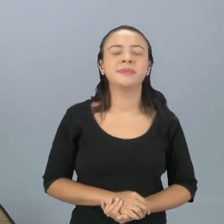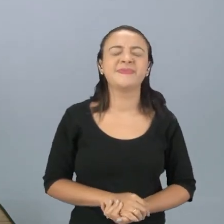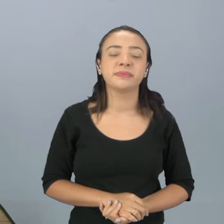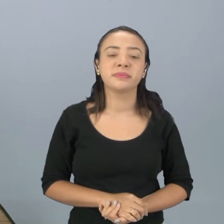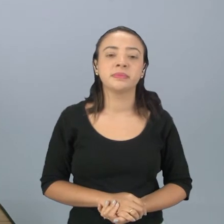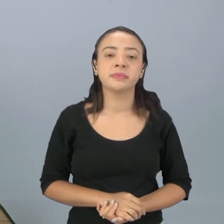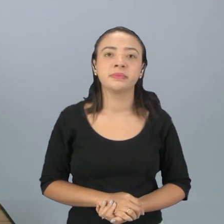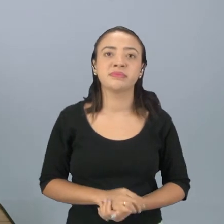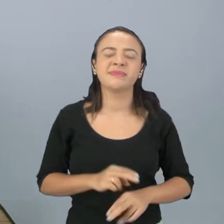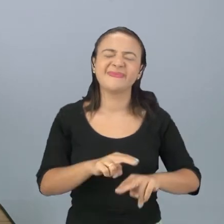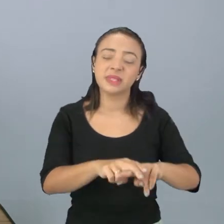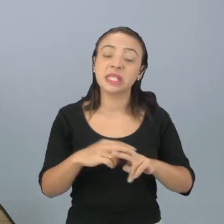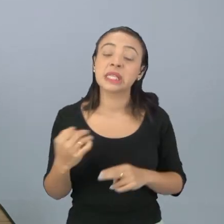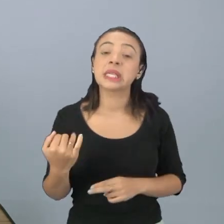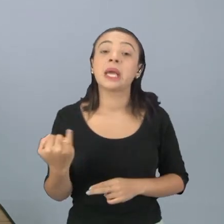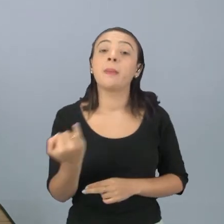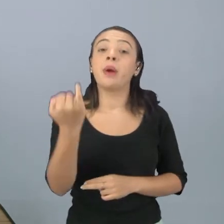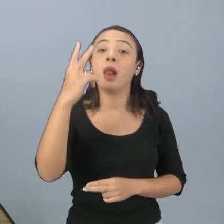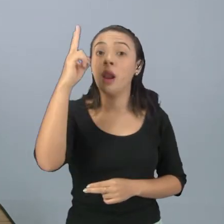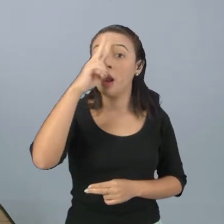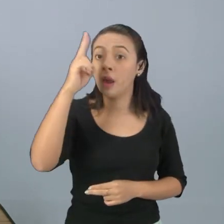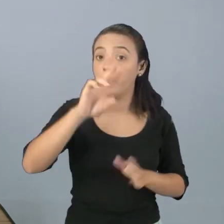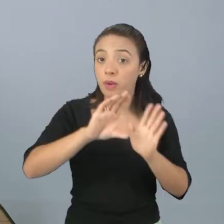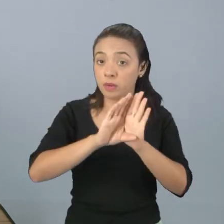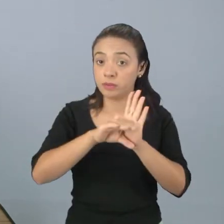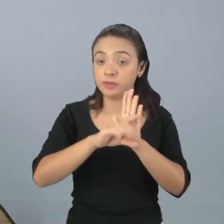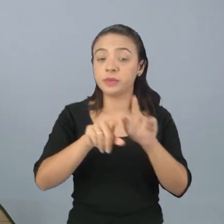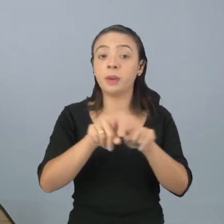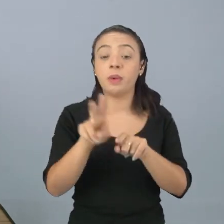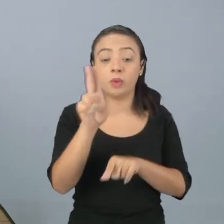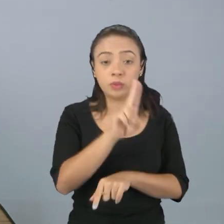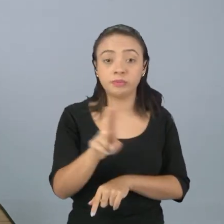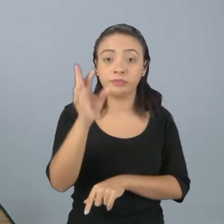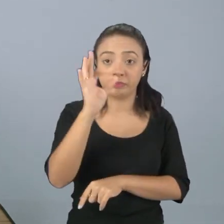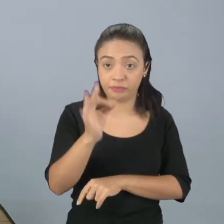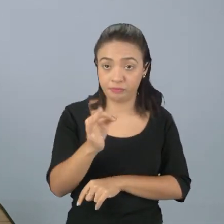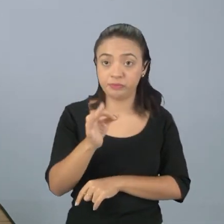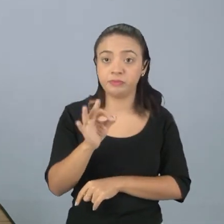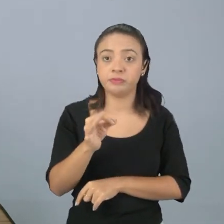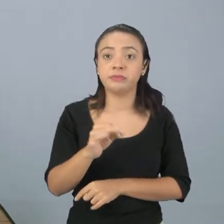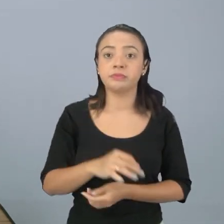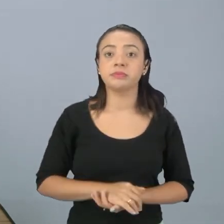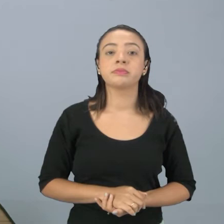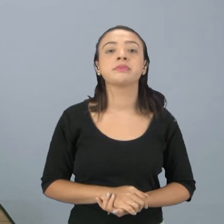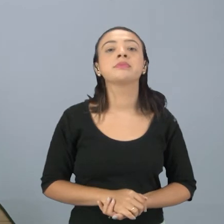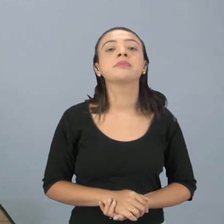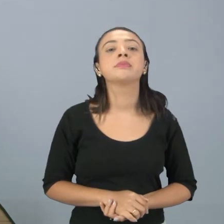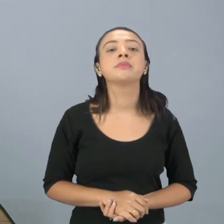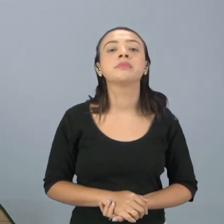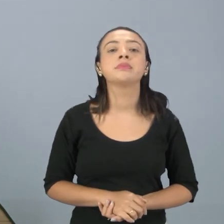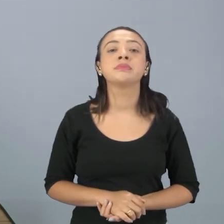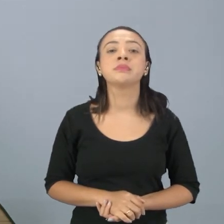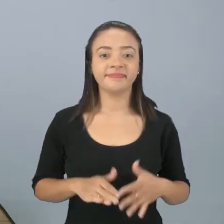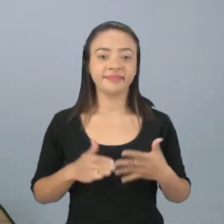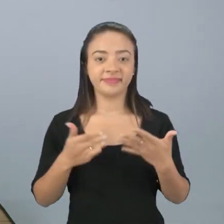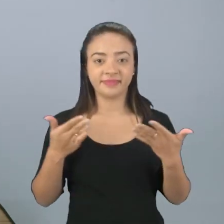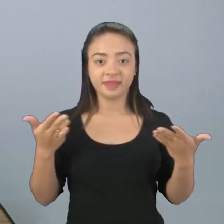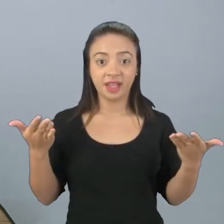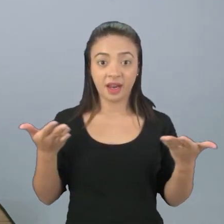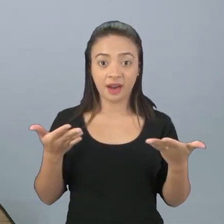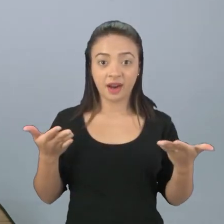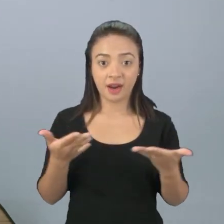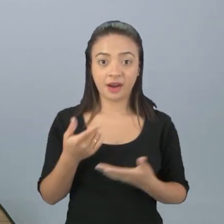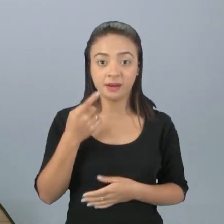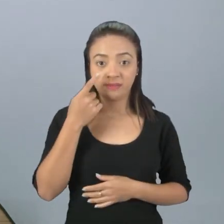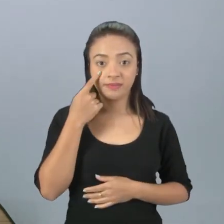é importante você lembrar o conceito e poder aplicá-lo corretamente, é claro, principalmente em língua portuguesa, que você está trabalhando a sua escrita. Vamos agora